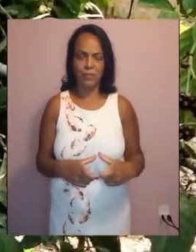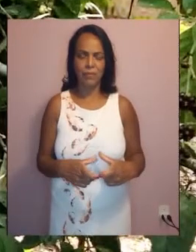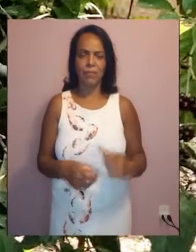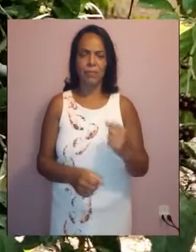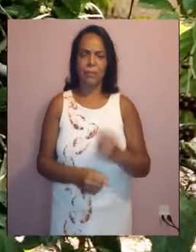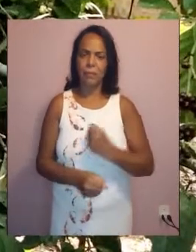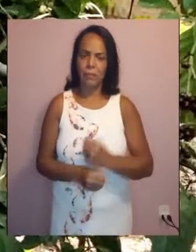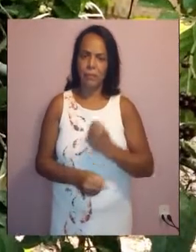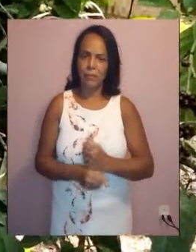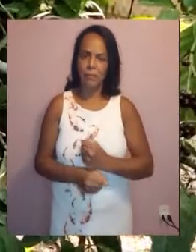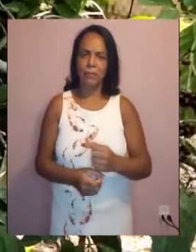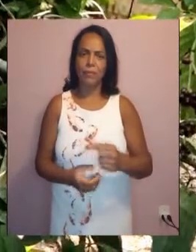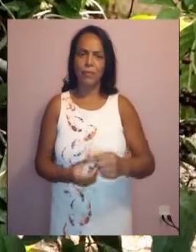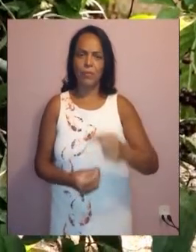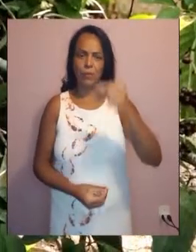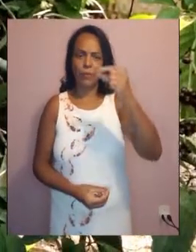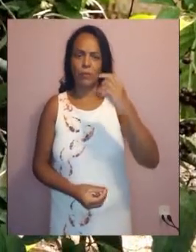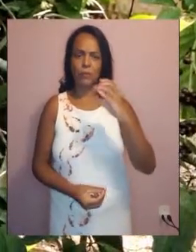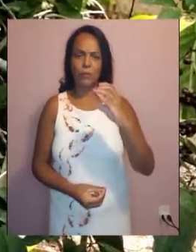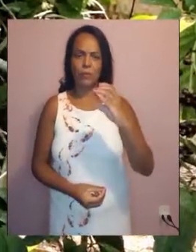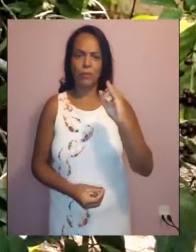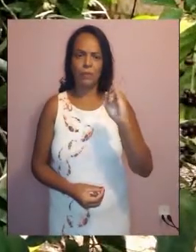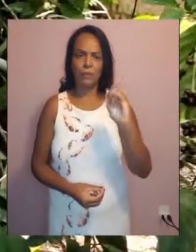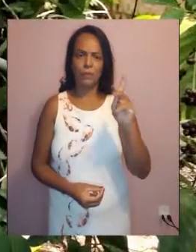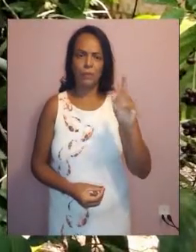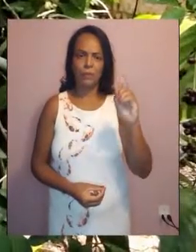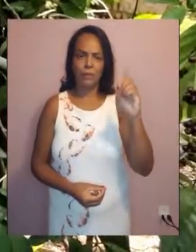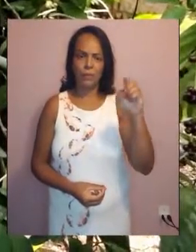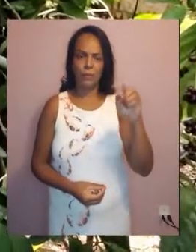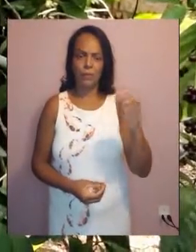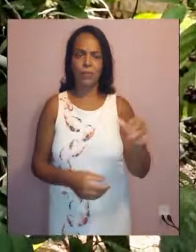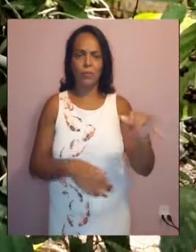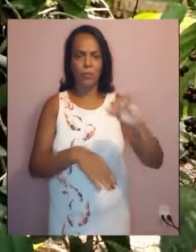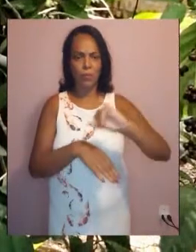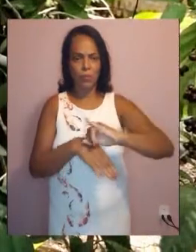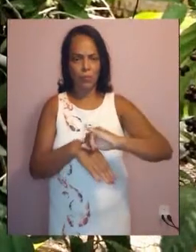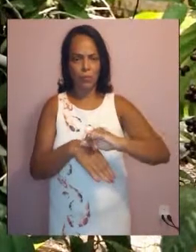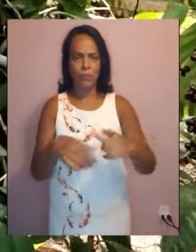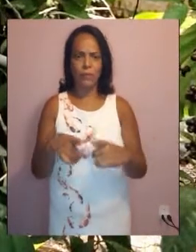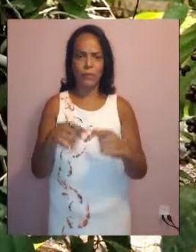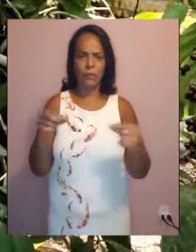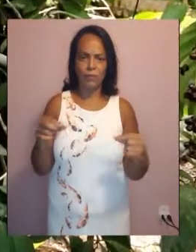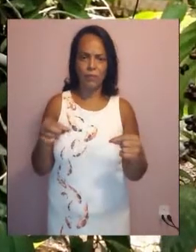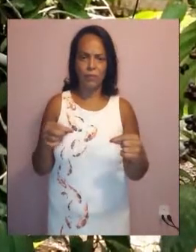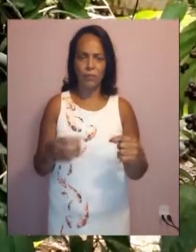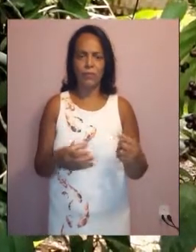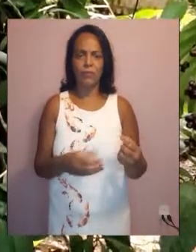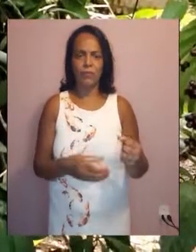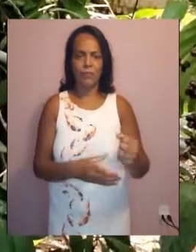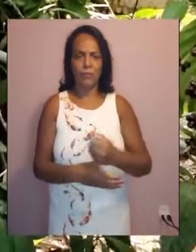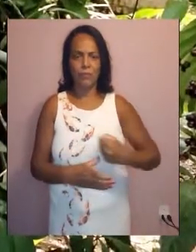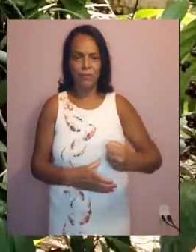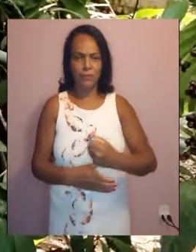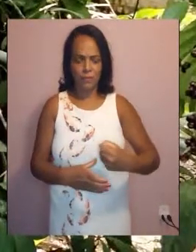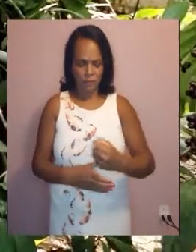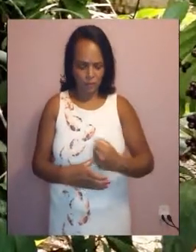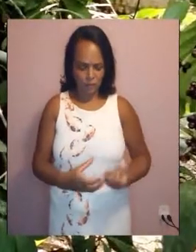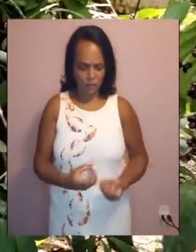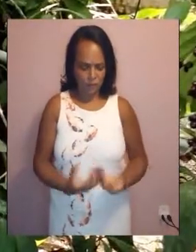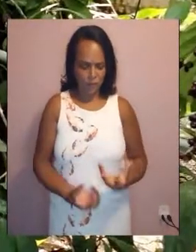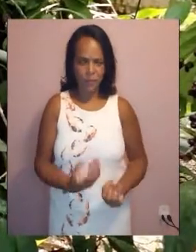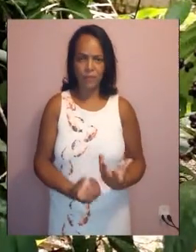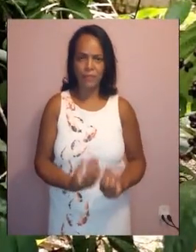cozinhou. Até que chegou num ponto assim que intuitivamente ele viu que já estava corado